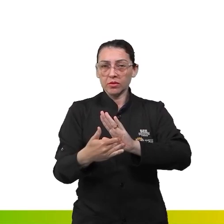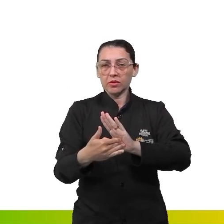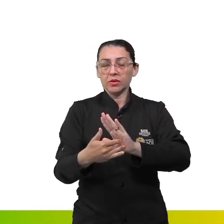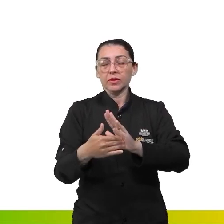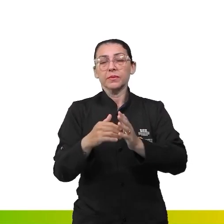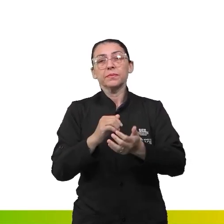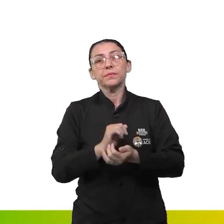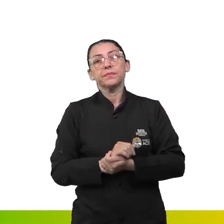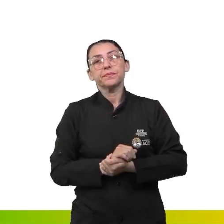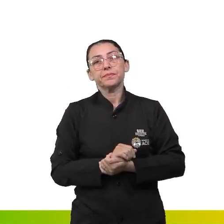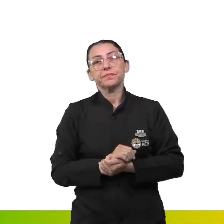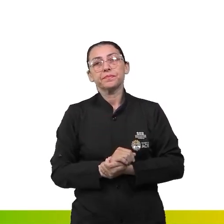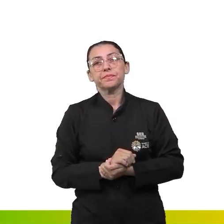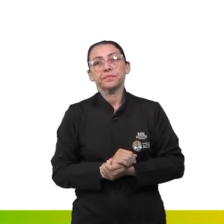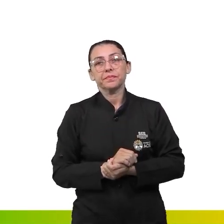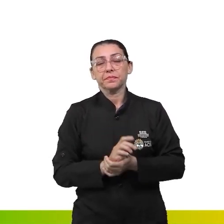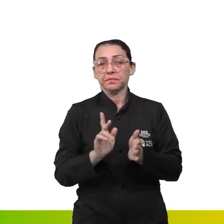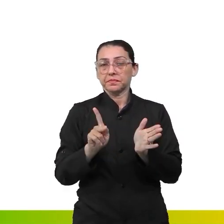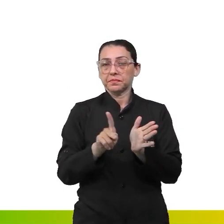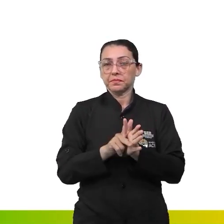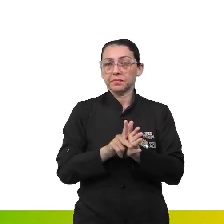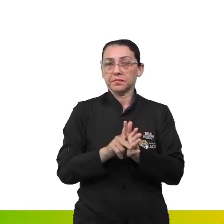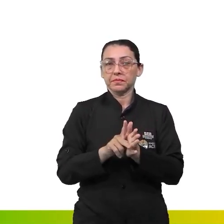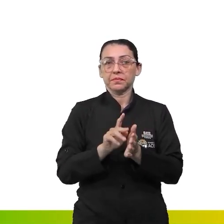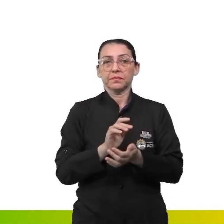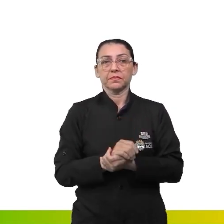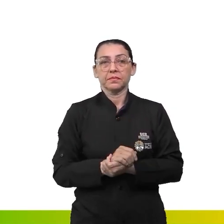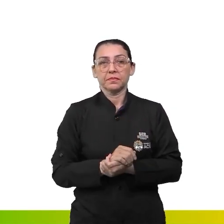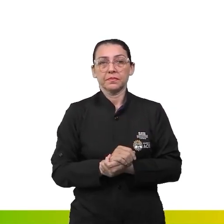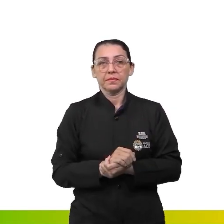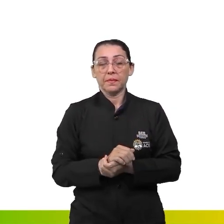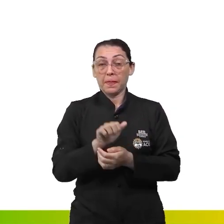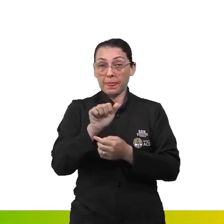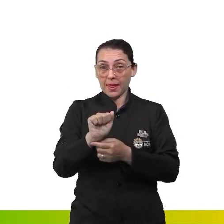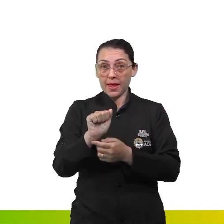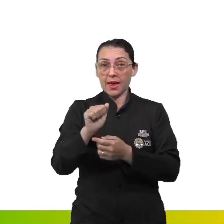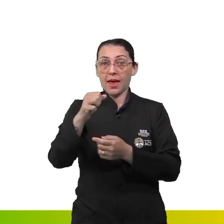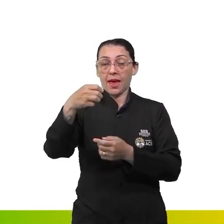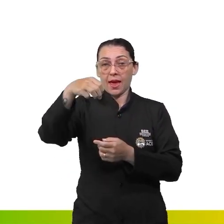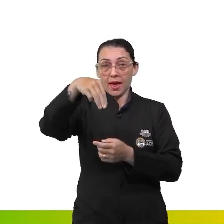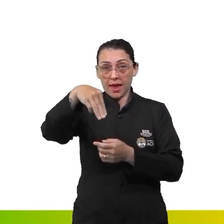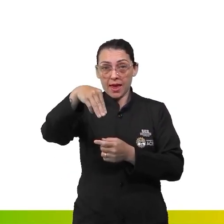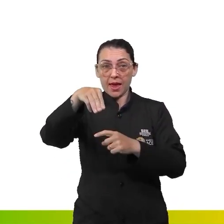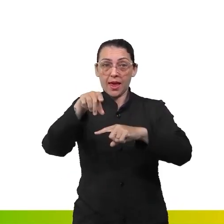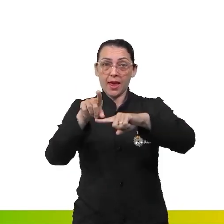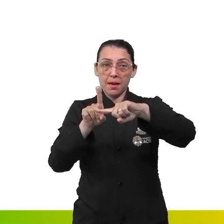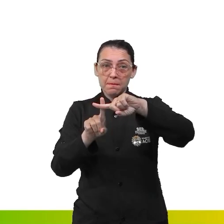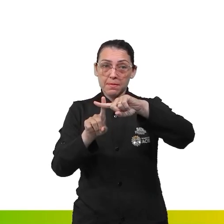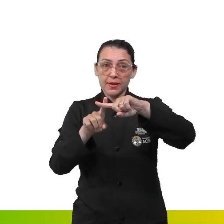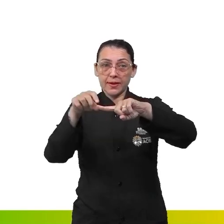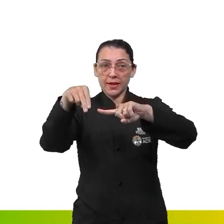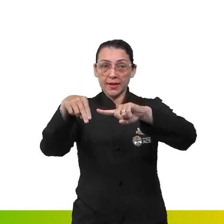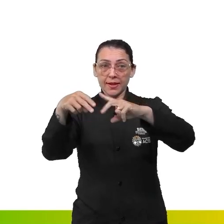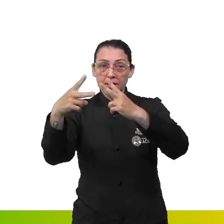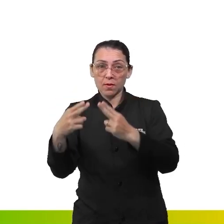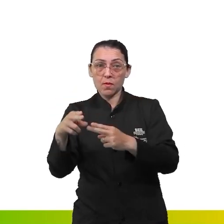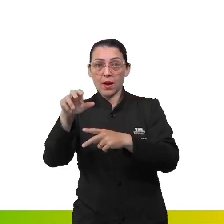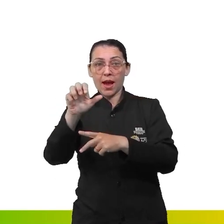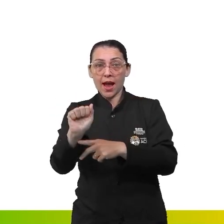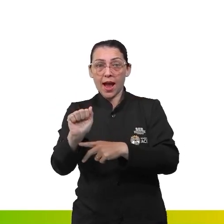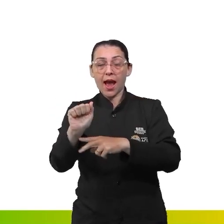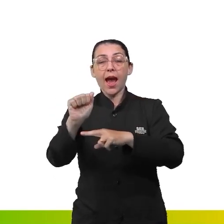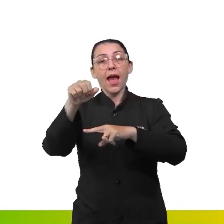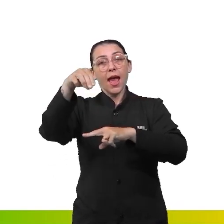toda certeza, essa propriedade aqui. A elevado a m mais n é